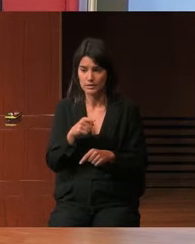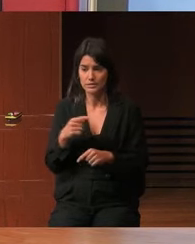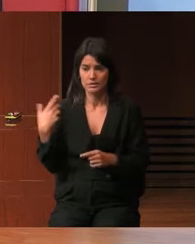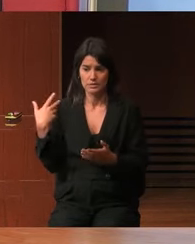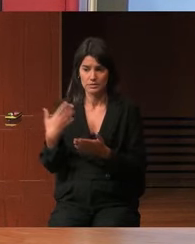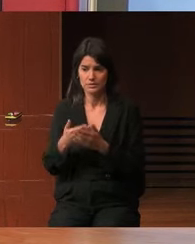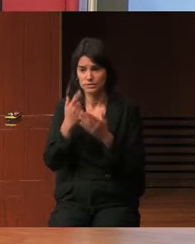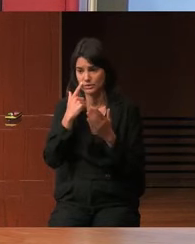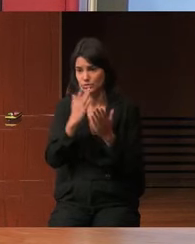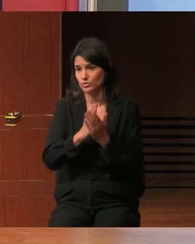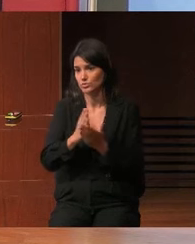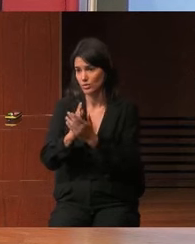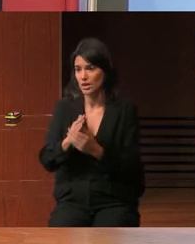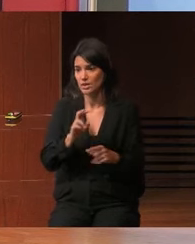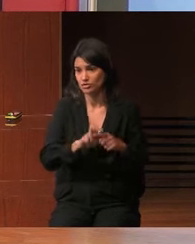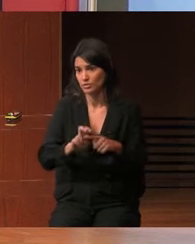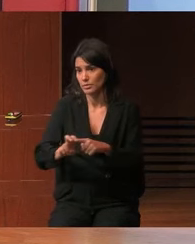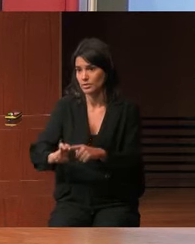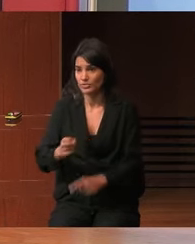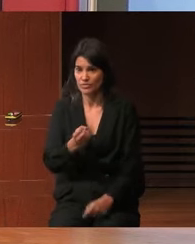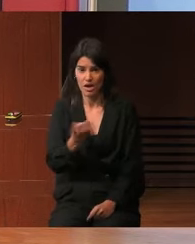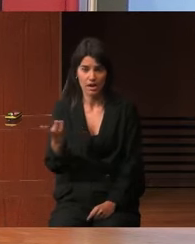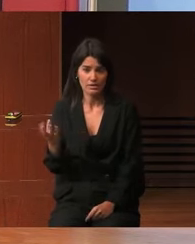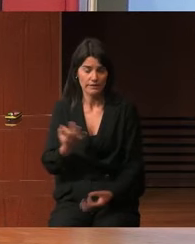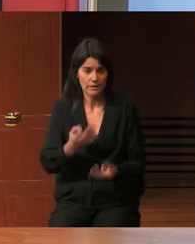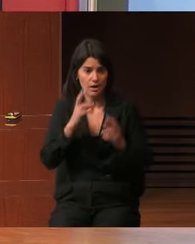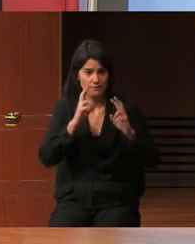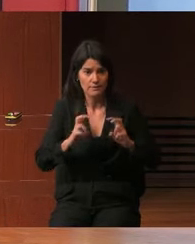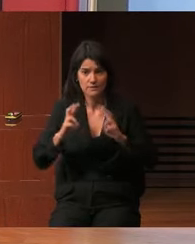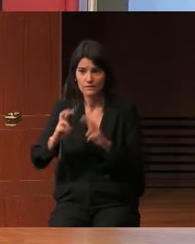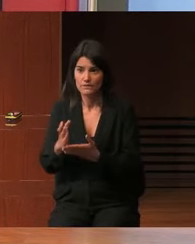por inúmeras disciplinas, não é?